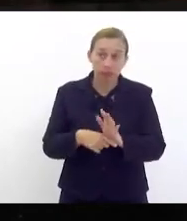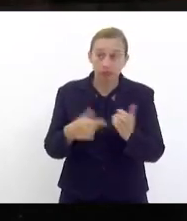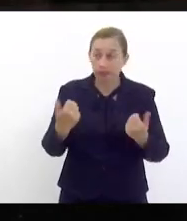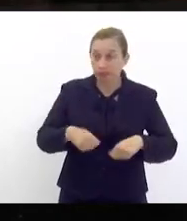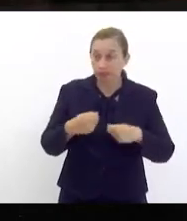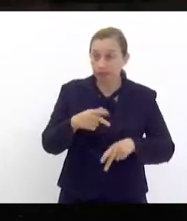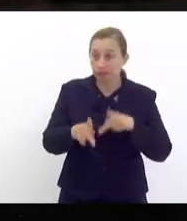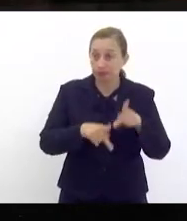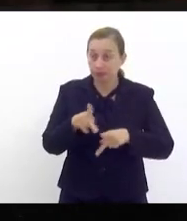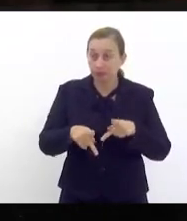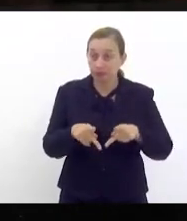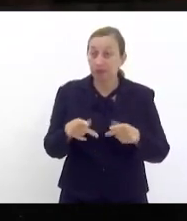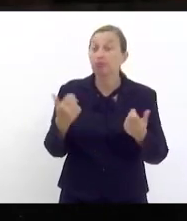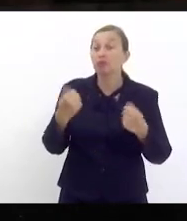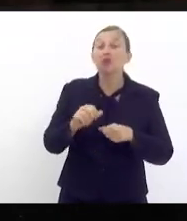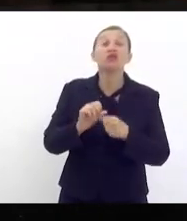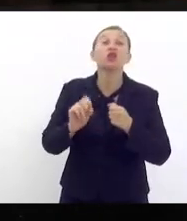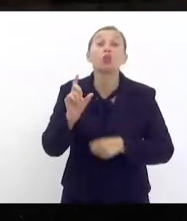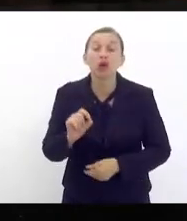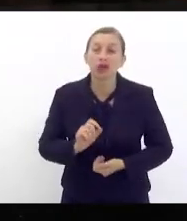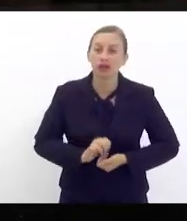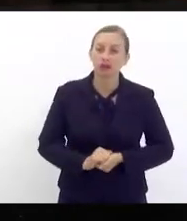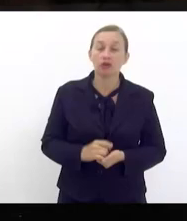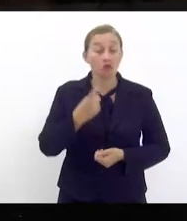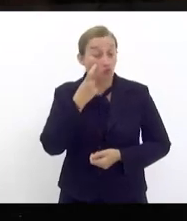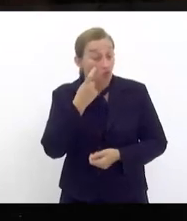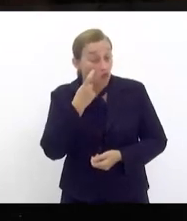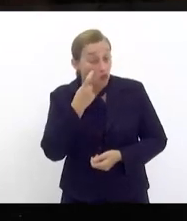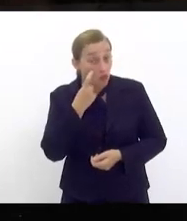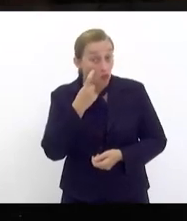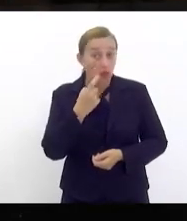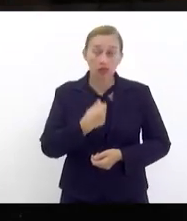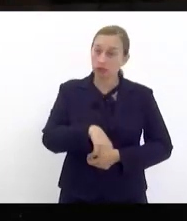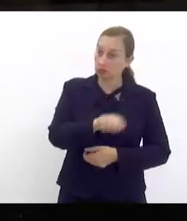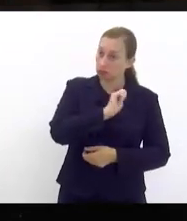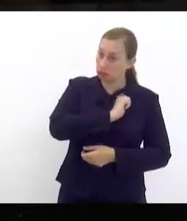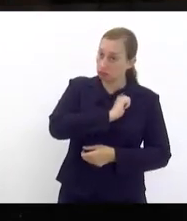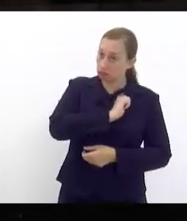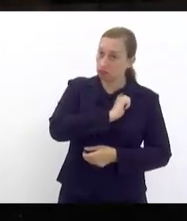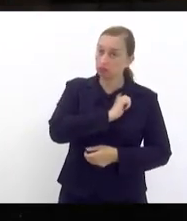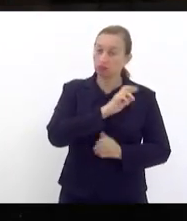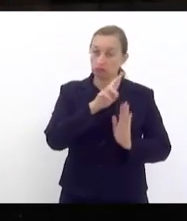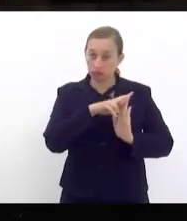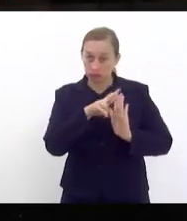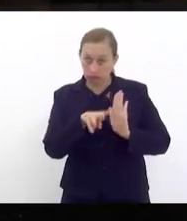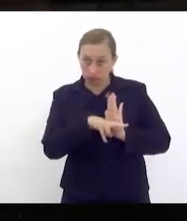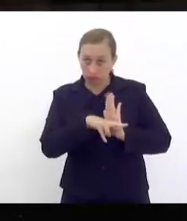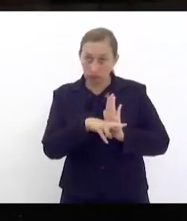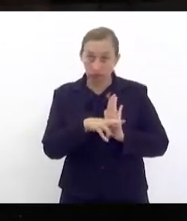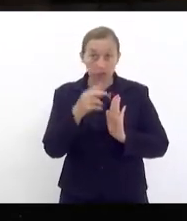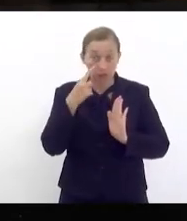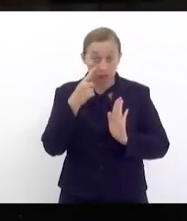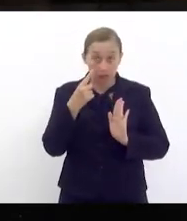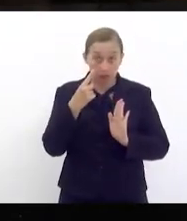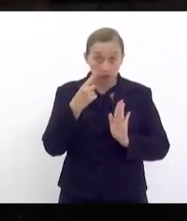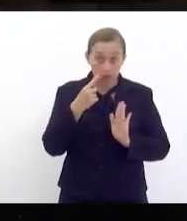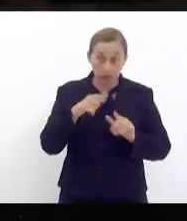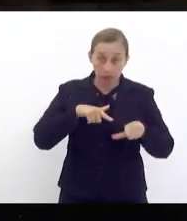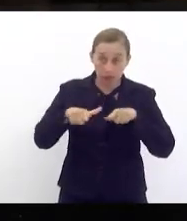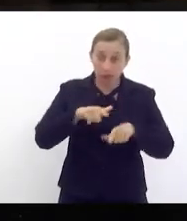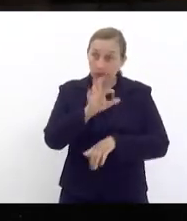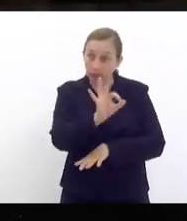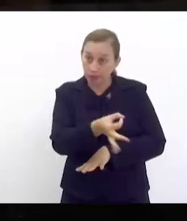da população. O que é que nós precisamos fazer? Rever o regime de recuperação fiscal para atuar justamente